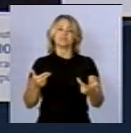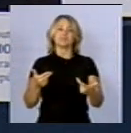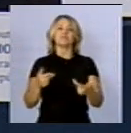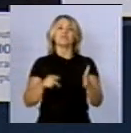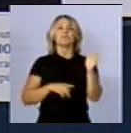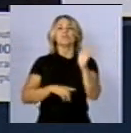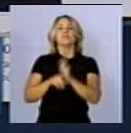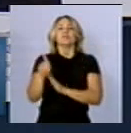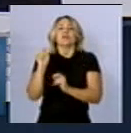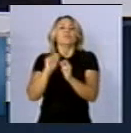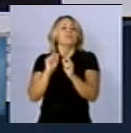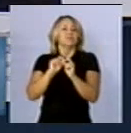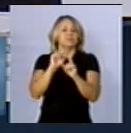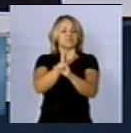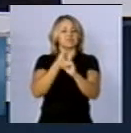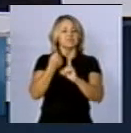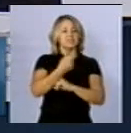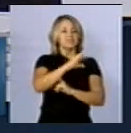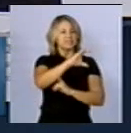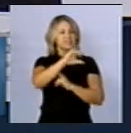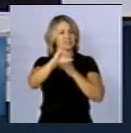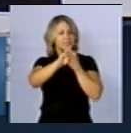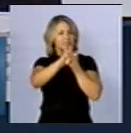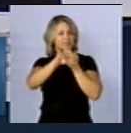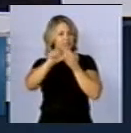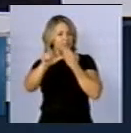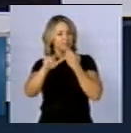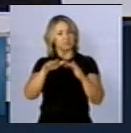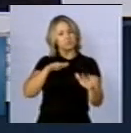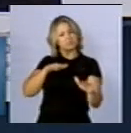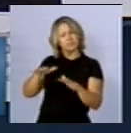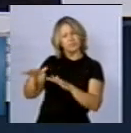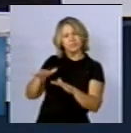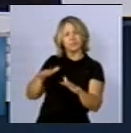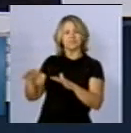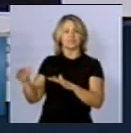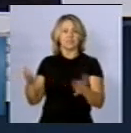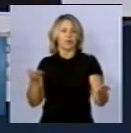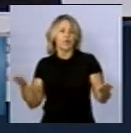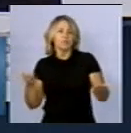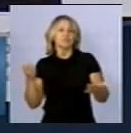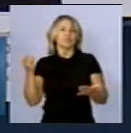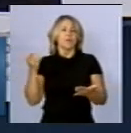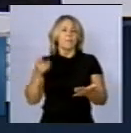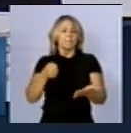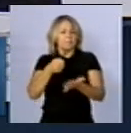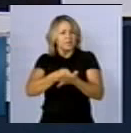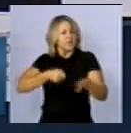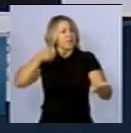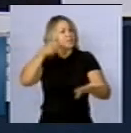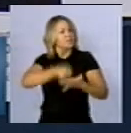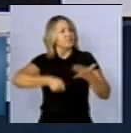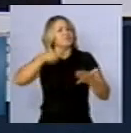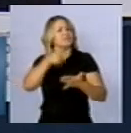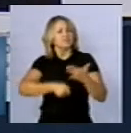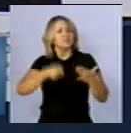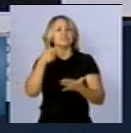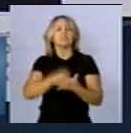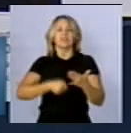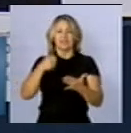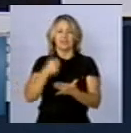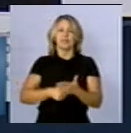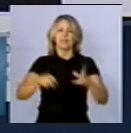pensar o que que faz a sociedade civil se movimentar para reivindicar uma determinada